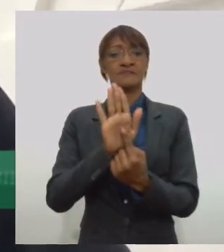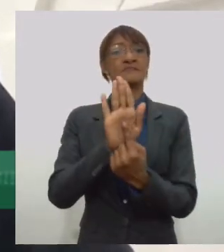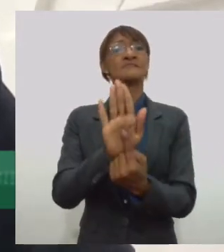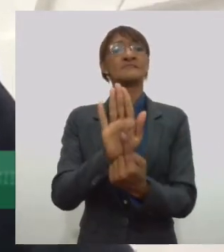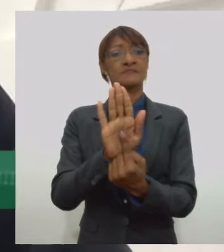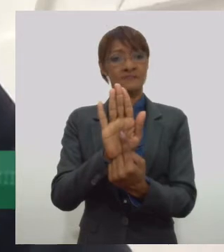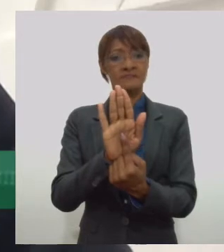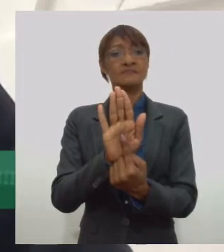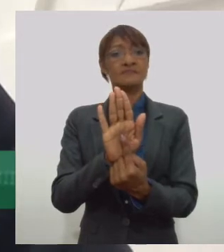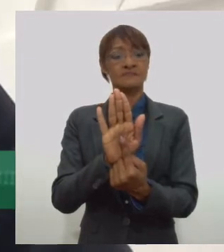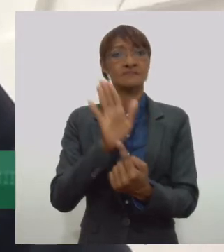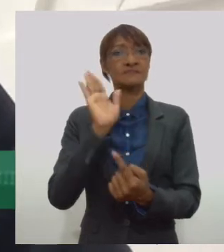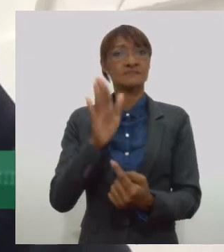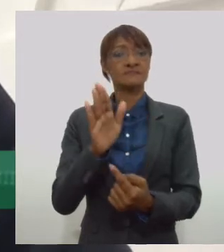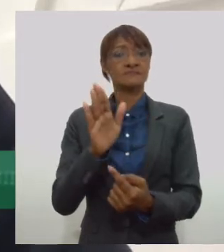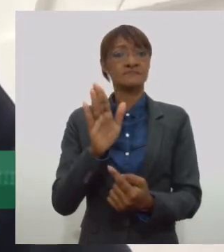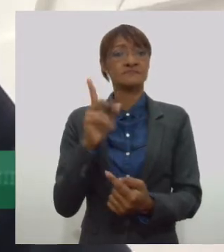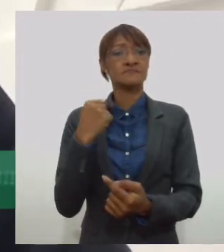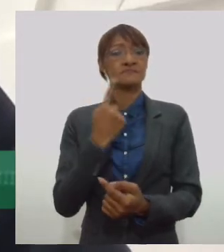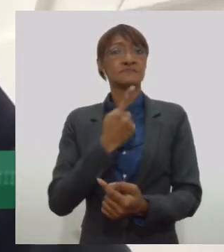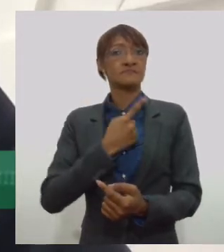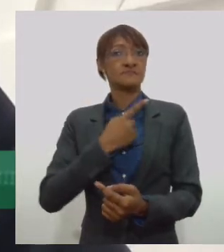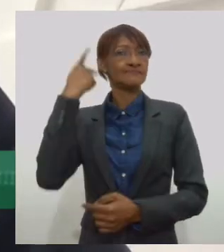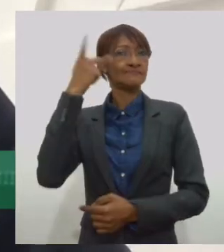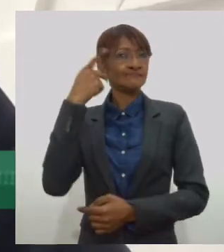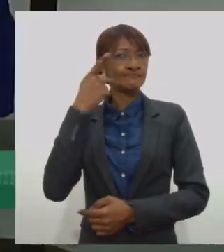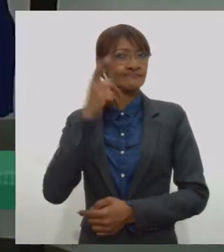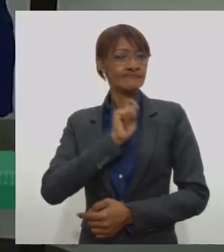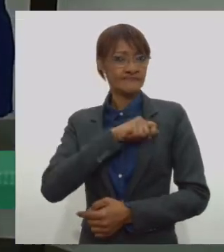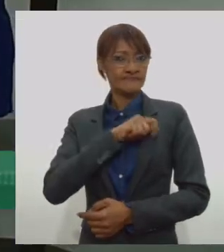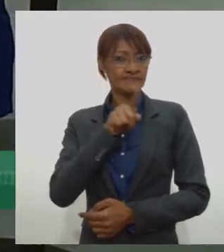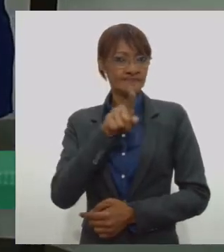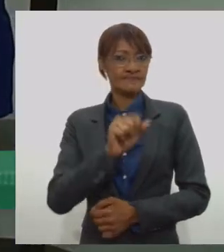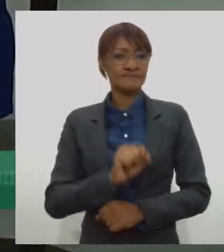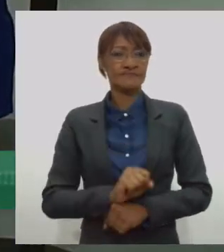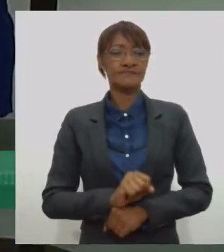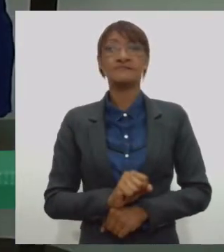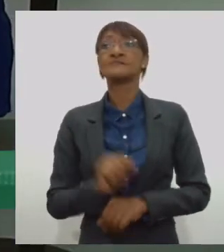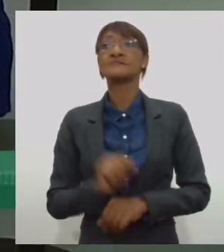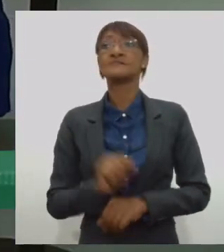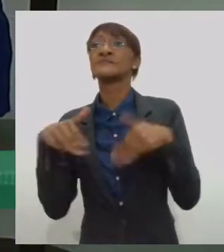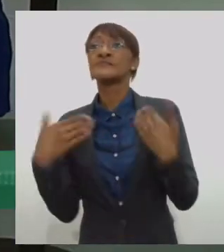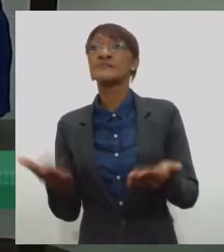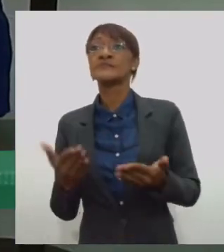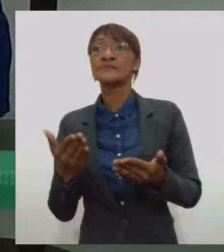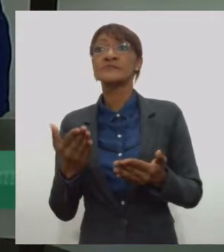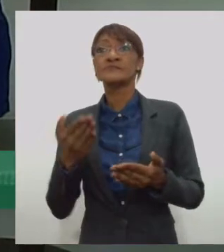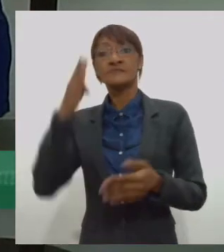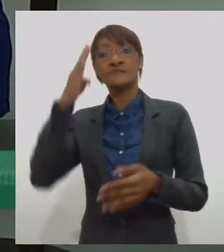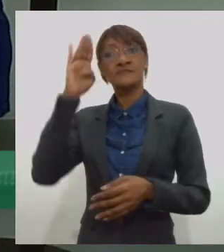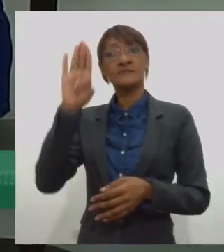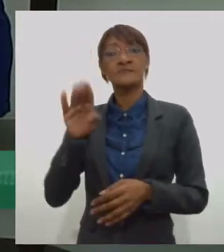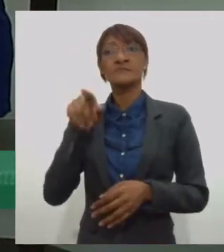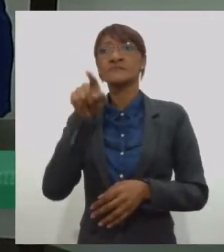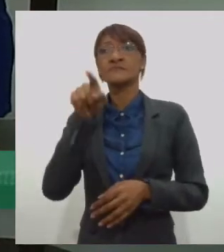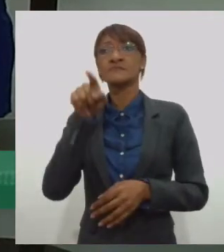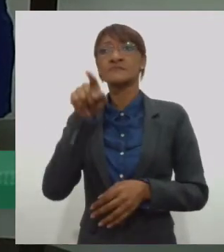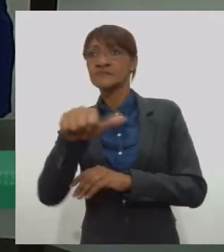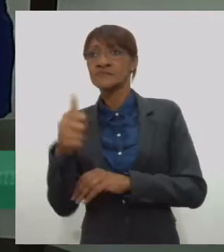a intenção dos nossos políticos. Quais são as principais modificações que o senhor